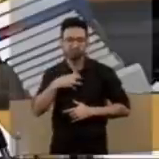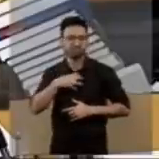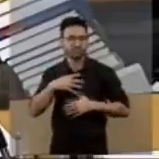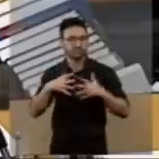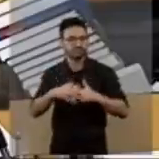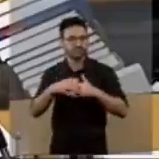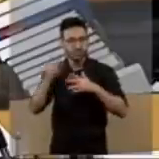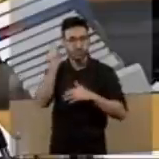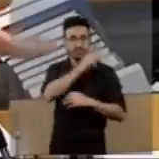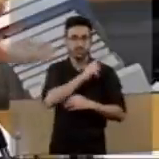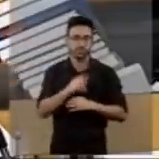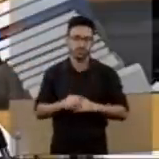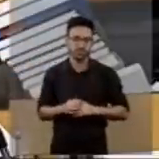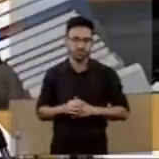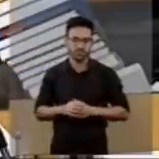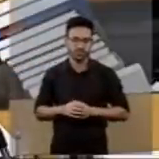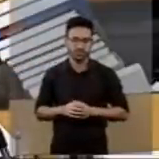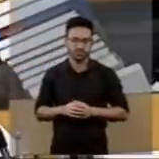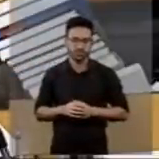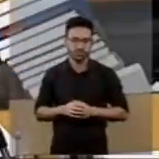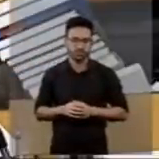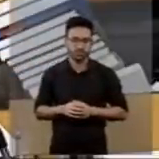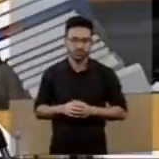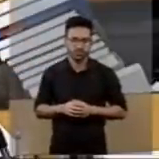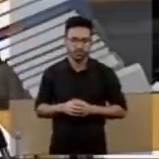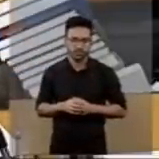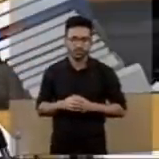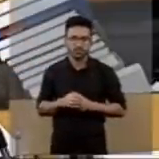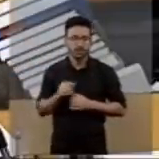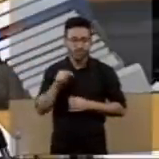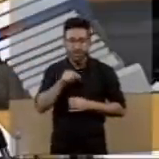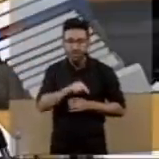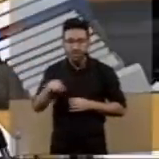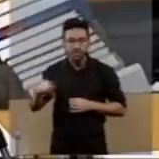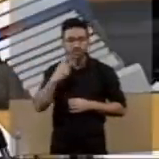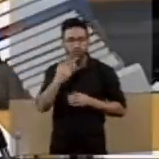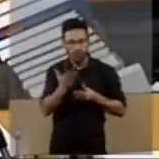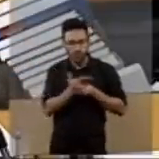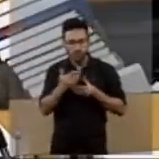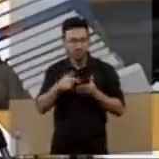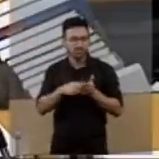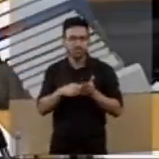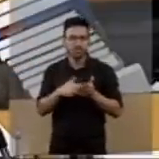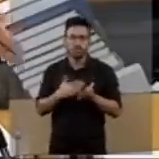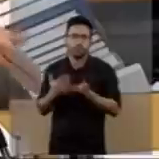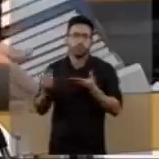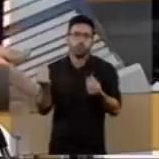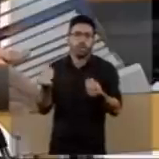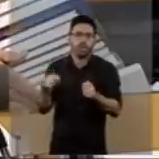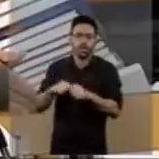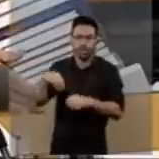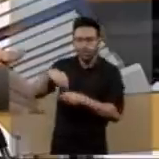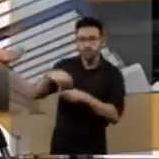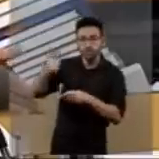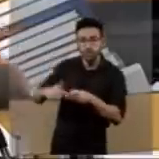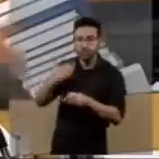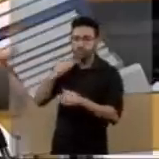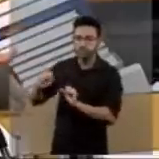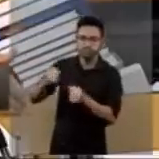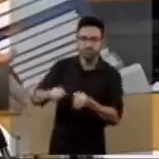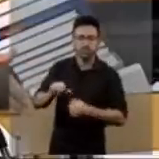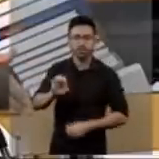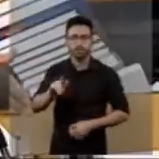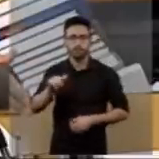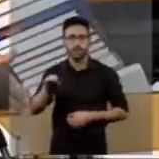Essa necessidade não motiva os declaratórios, a não ser que queiramos mudar o entendimento fixado quando